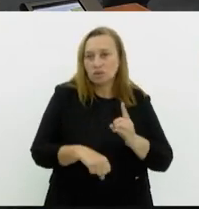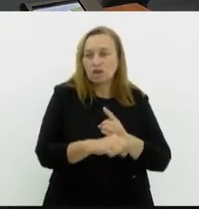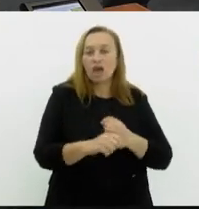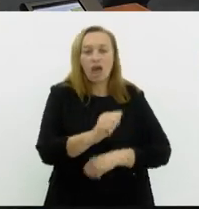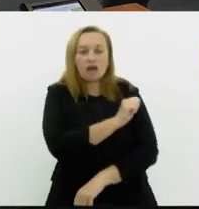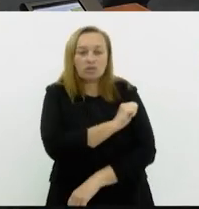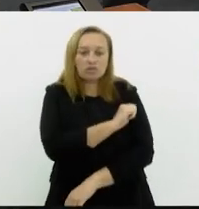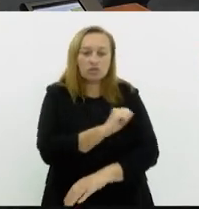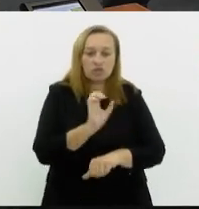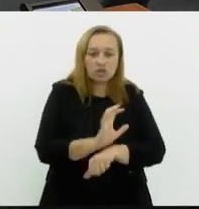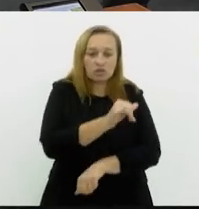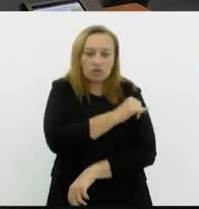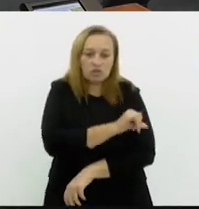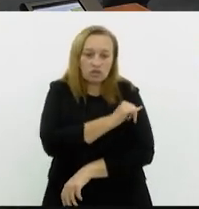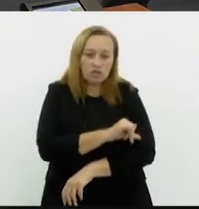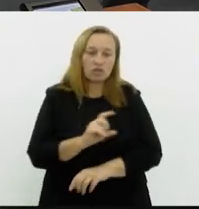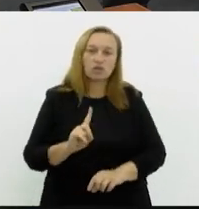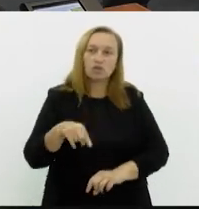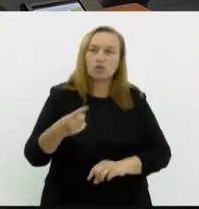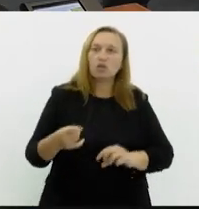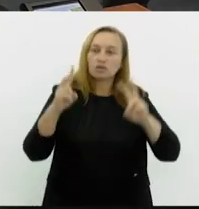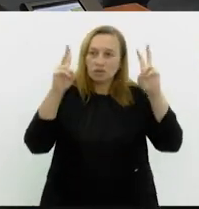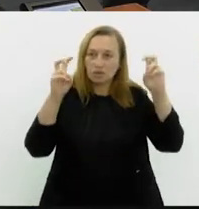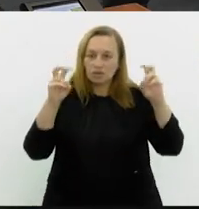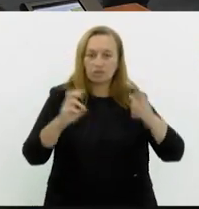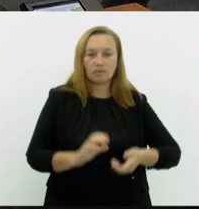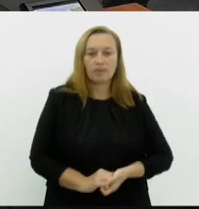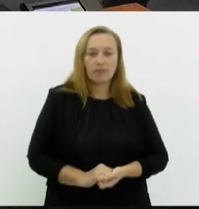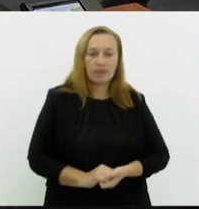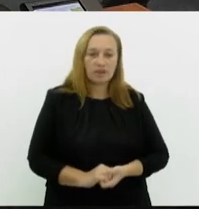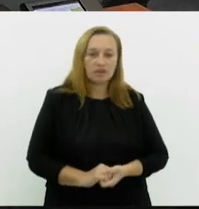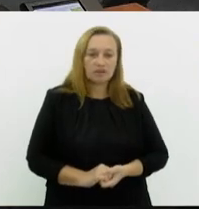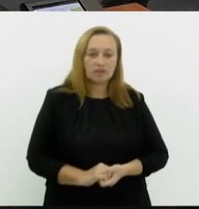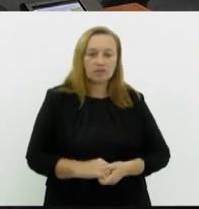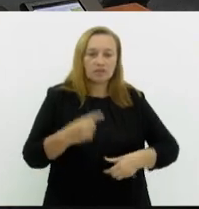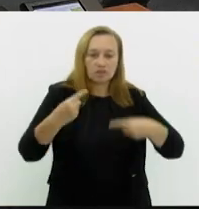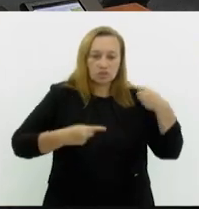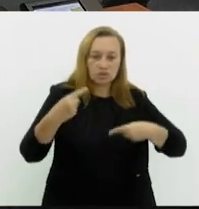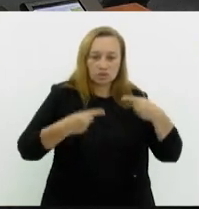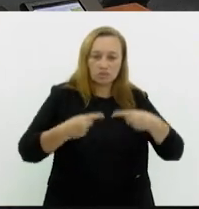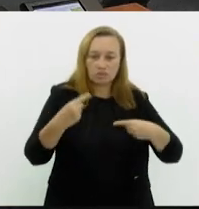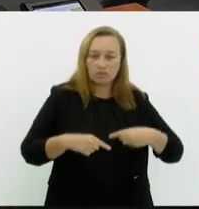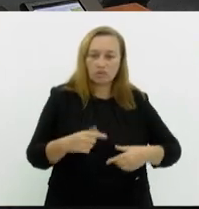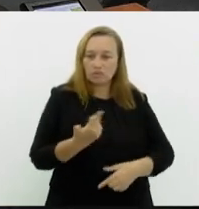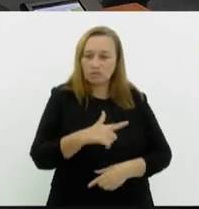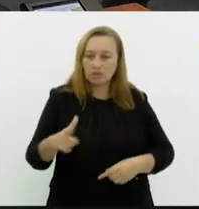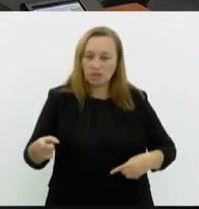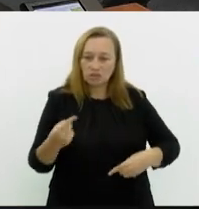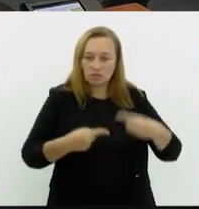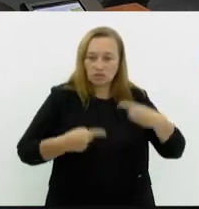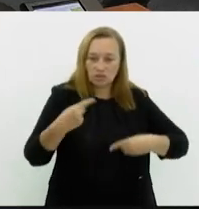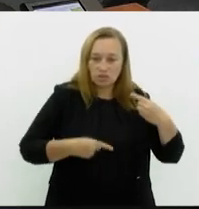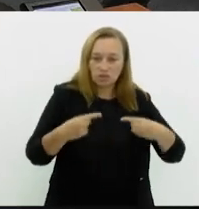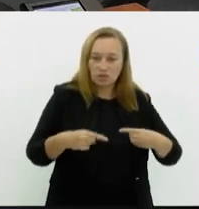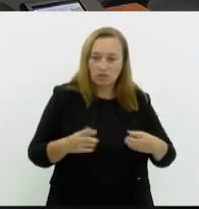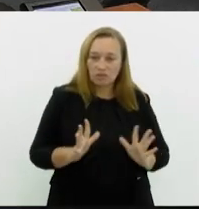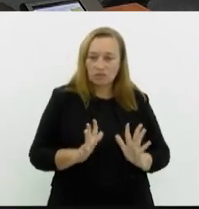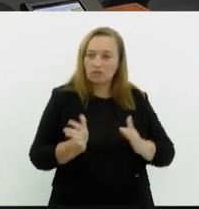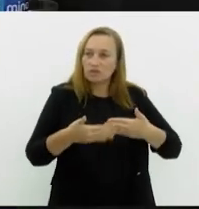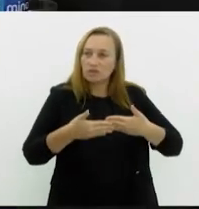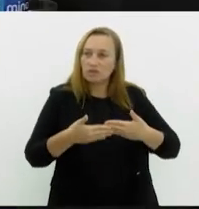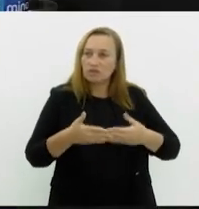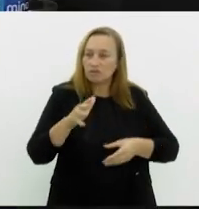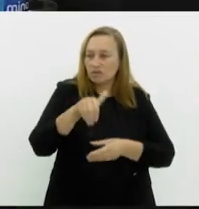no âmbito do Estado do Rio de Janeiro e da outras providências. Em discussão. Não havendo quem queira discutir, encerrada a discussão.